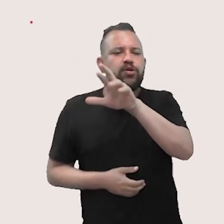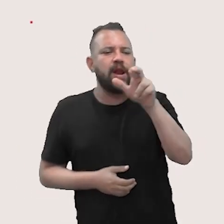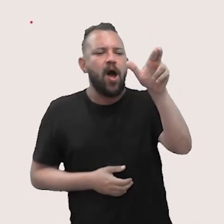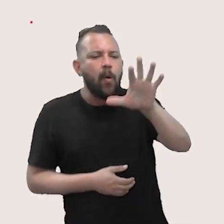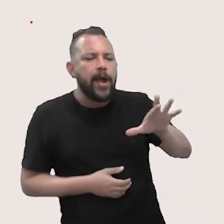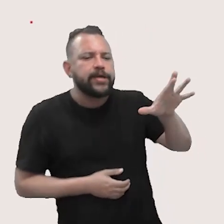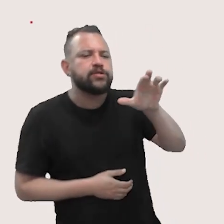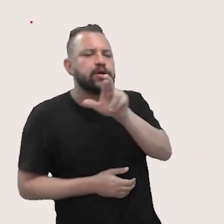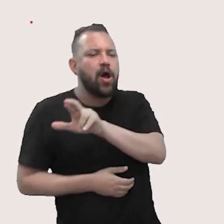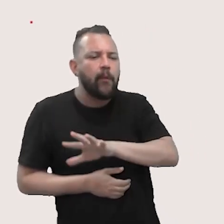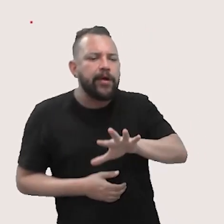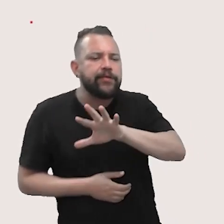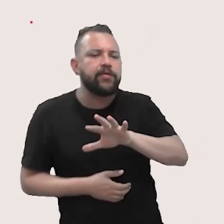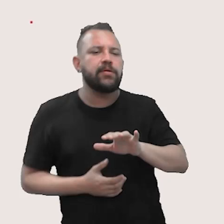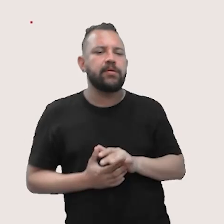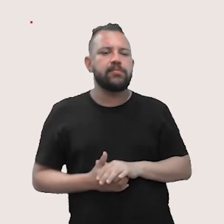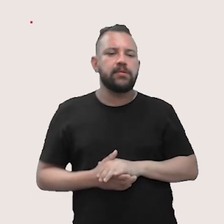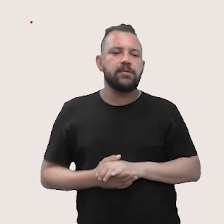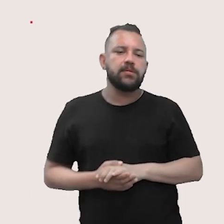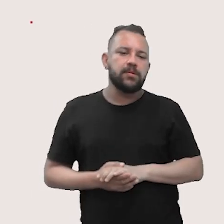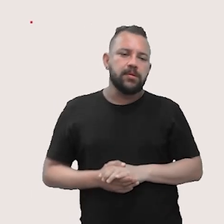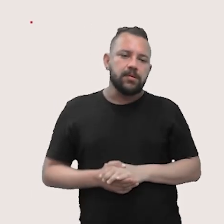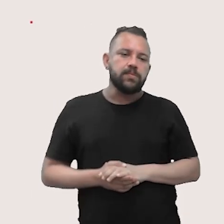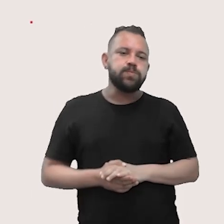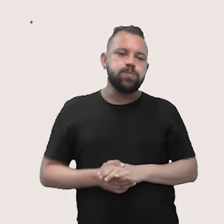Regional. Ó, anota aí.